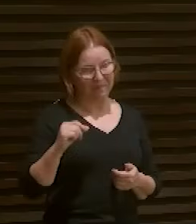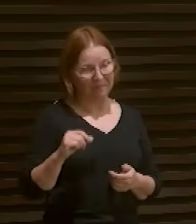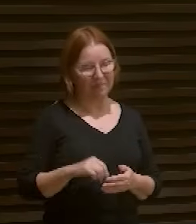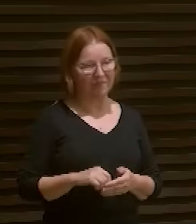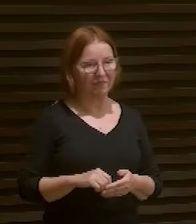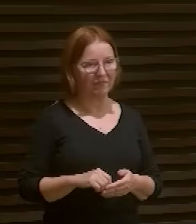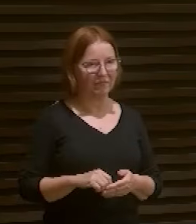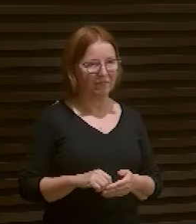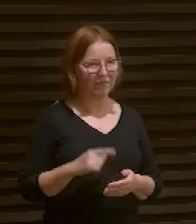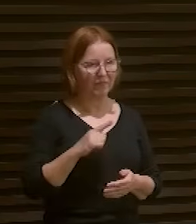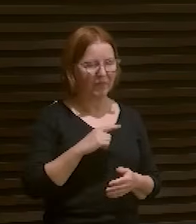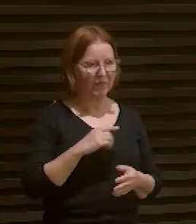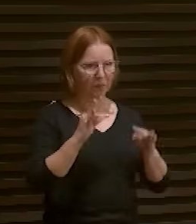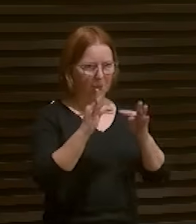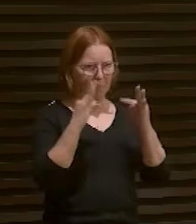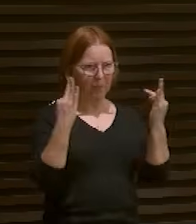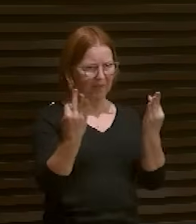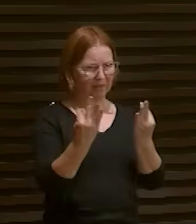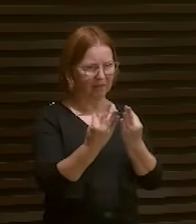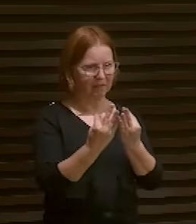Existe uma tribo